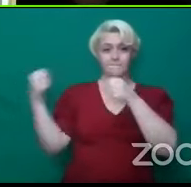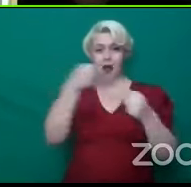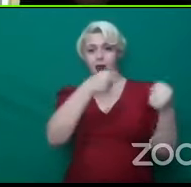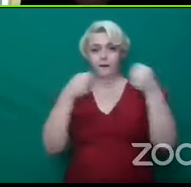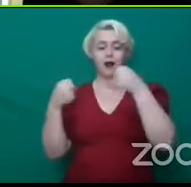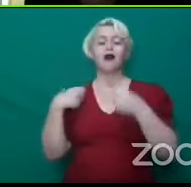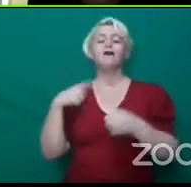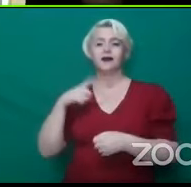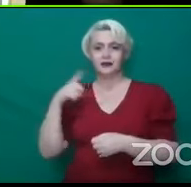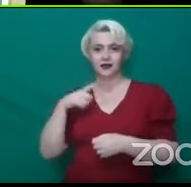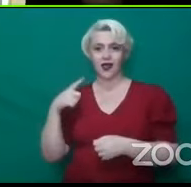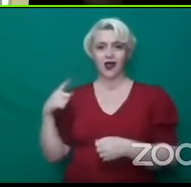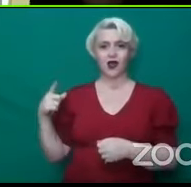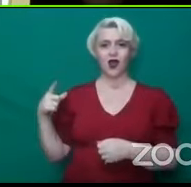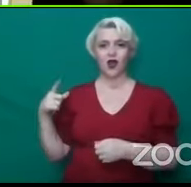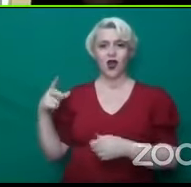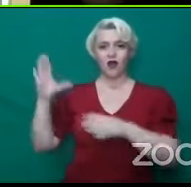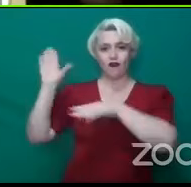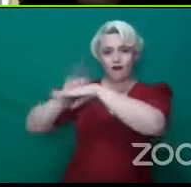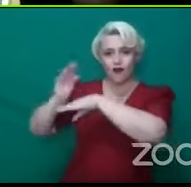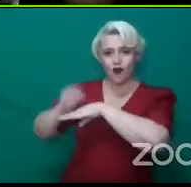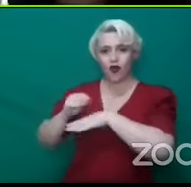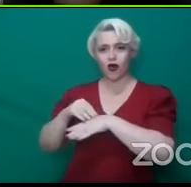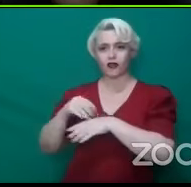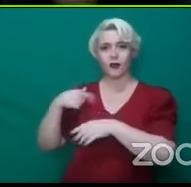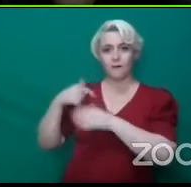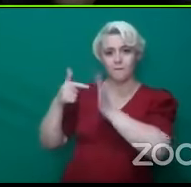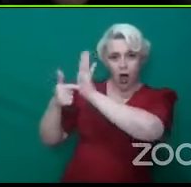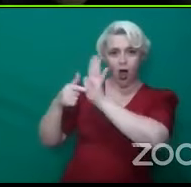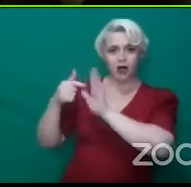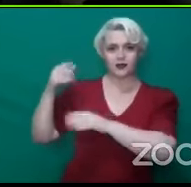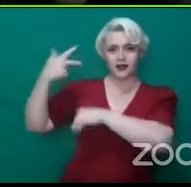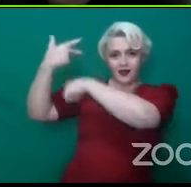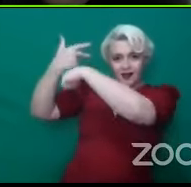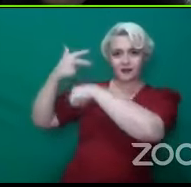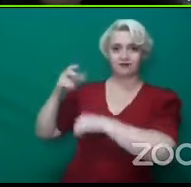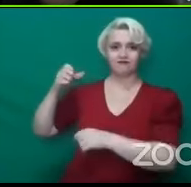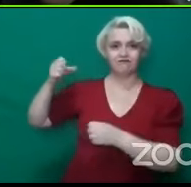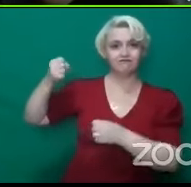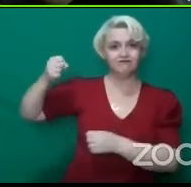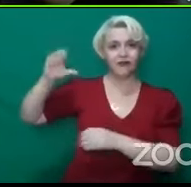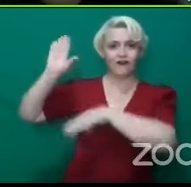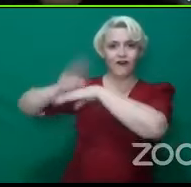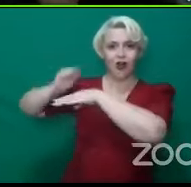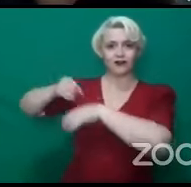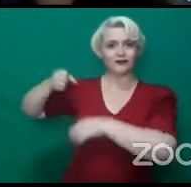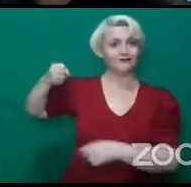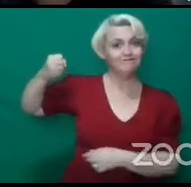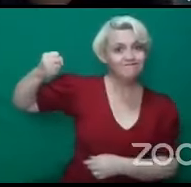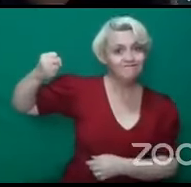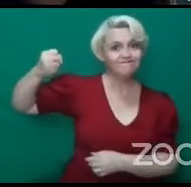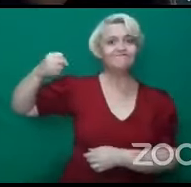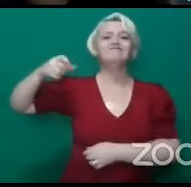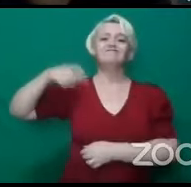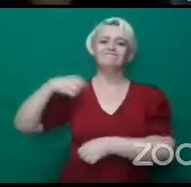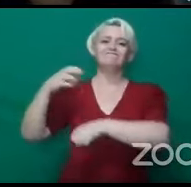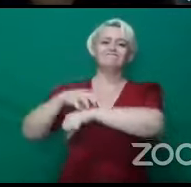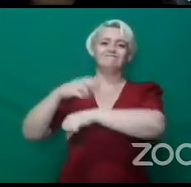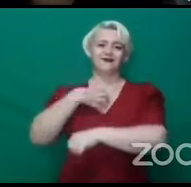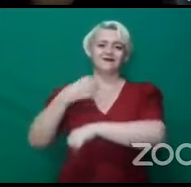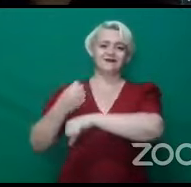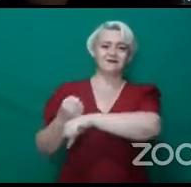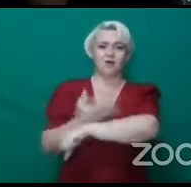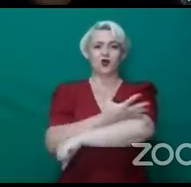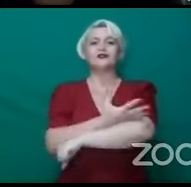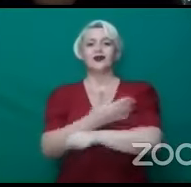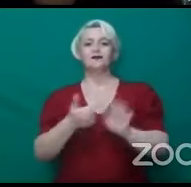foto aí, o diretor falou: mostra pra câmera aqui, gente. É uma grande foto, né, cara? Eu gosto bastante. Passou emoção, uma foto já passou